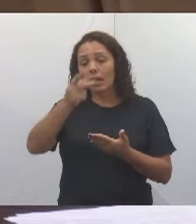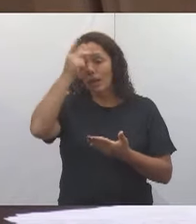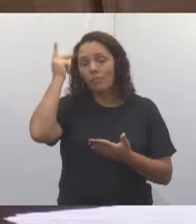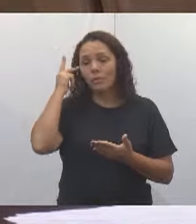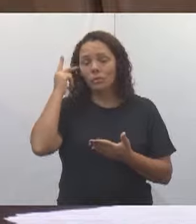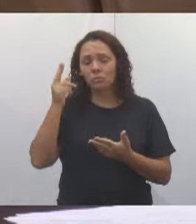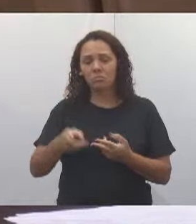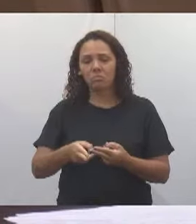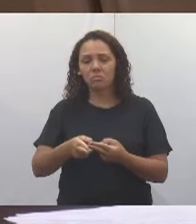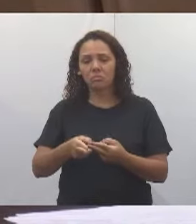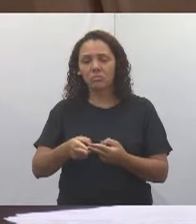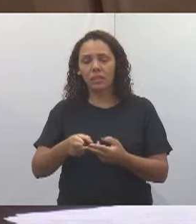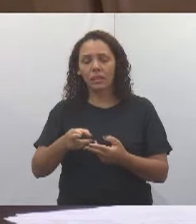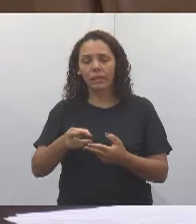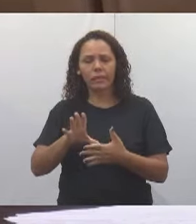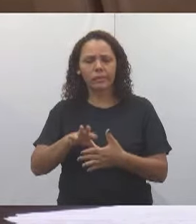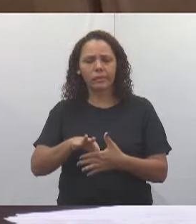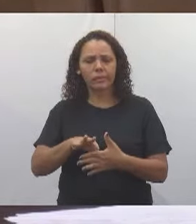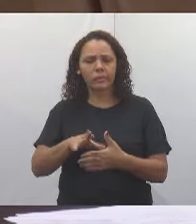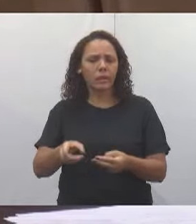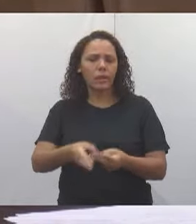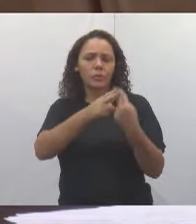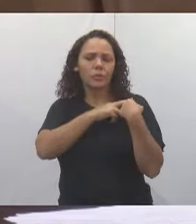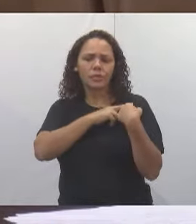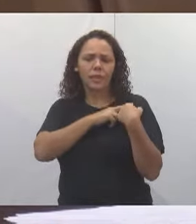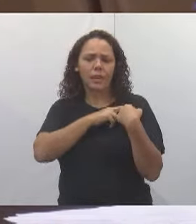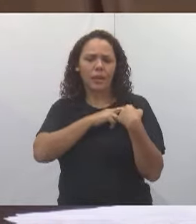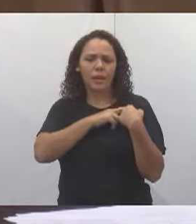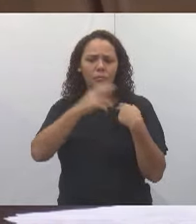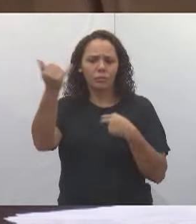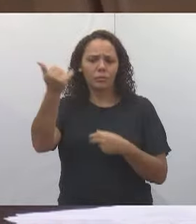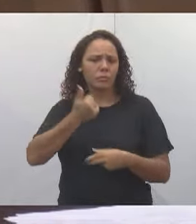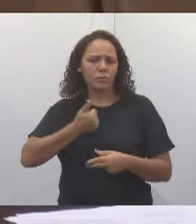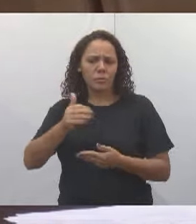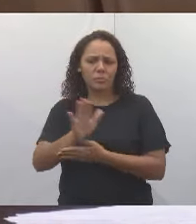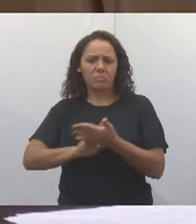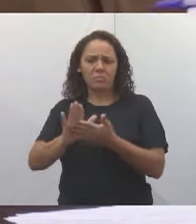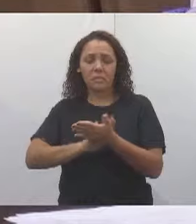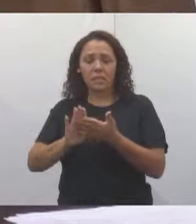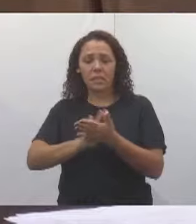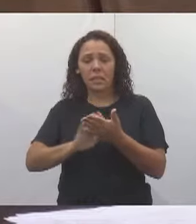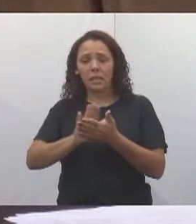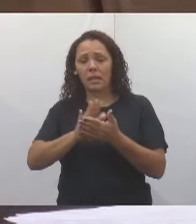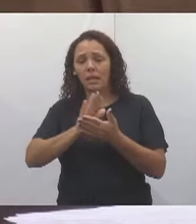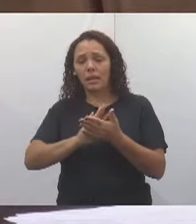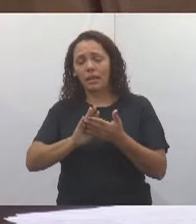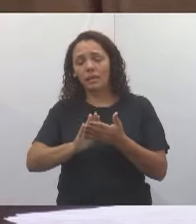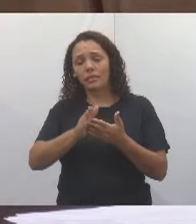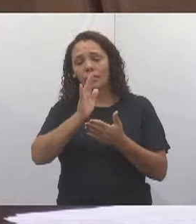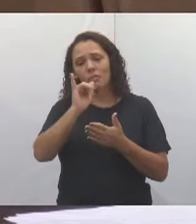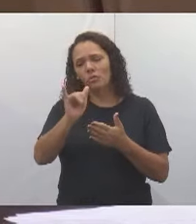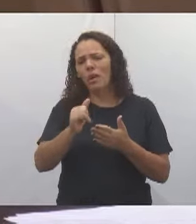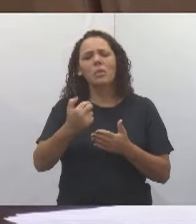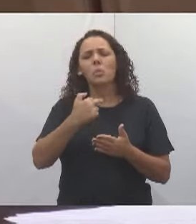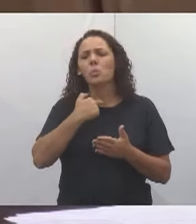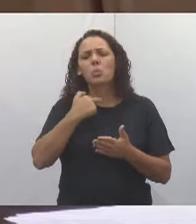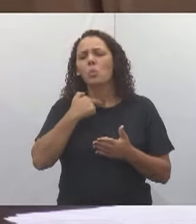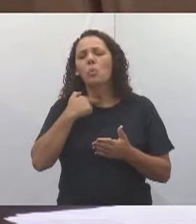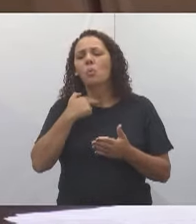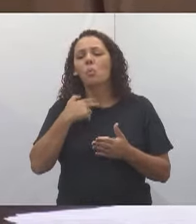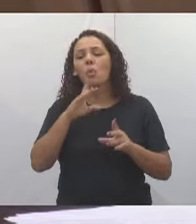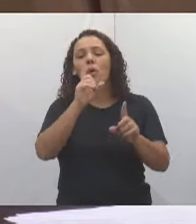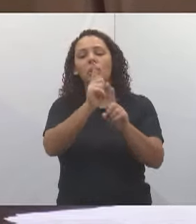não quis nem me atender. Nem atendeu, nem queria saber quem que era. Falou que não podia atender ninguém. Depois eu descobri que